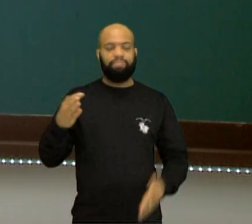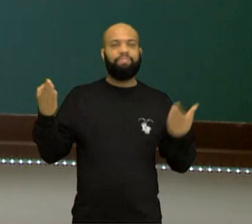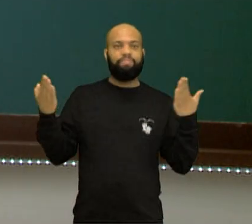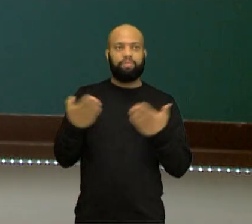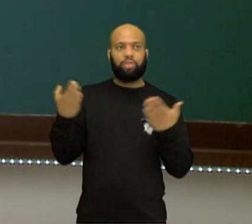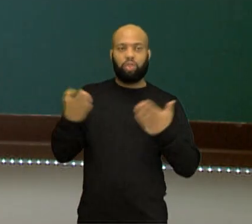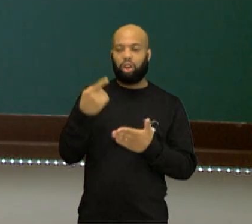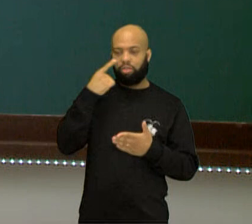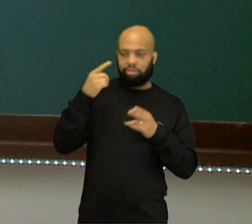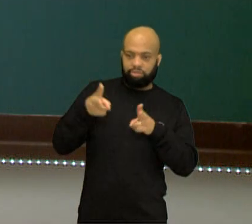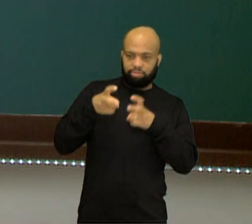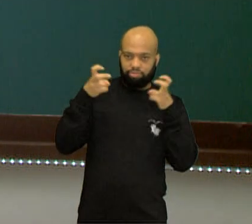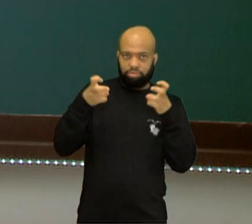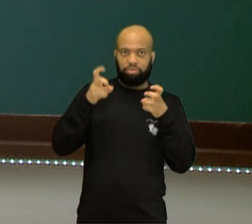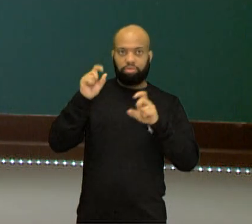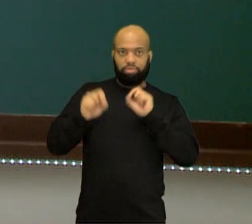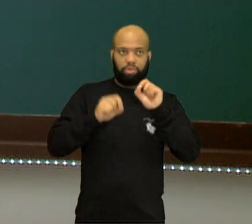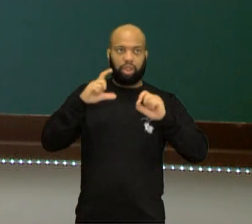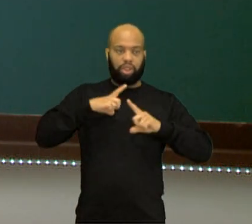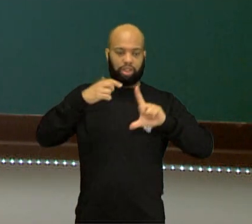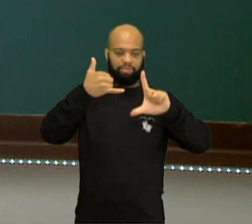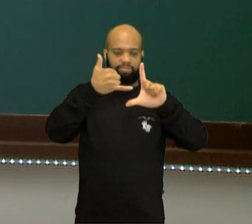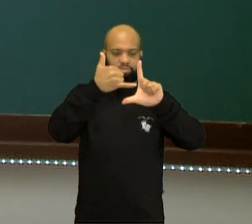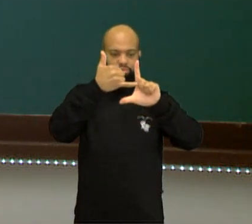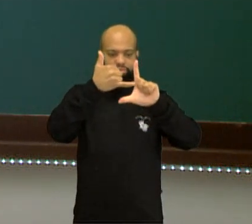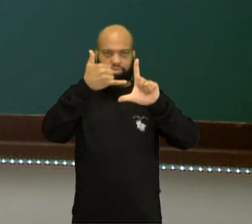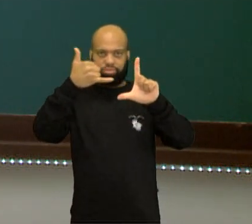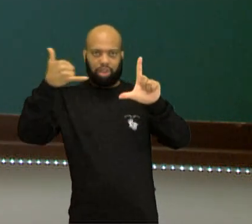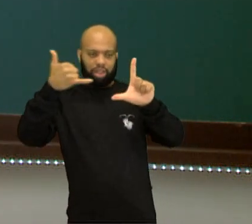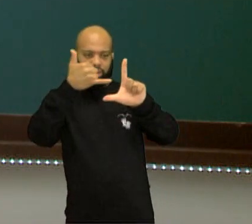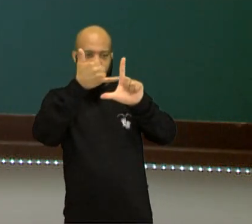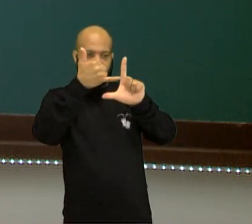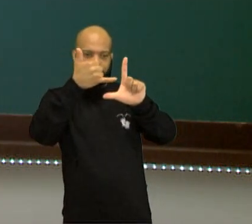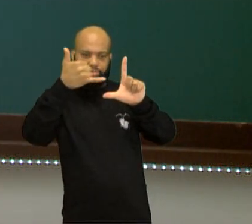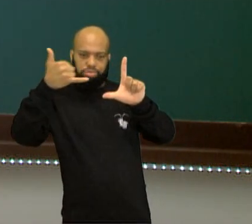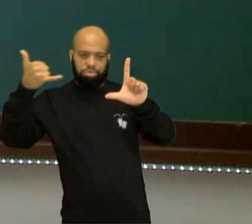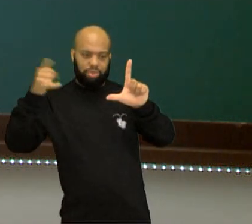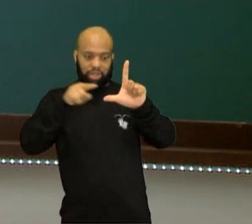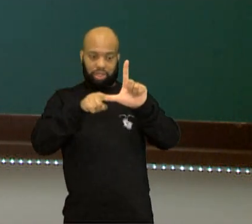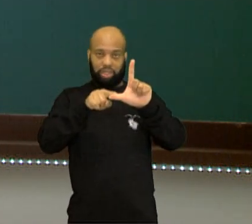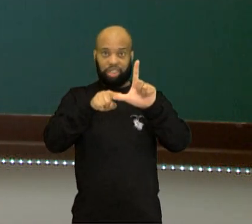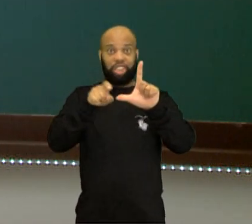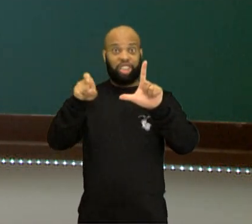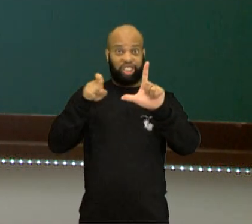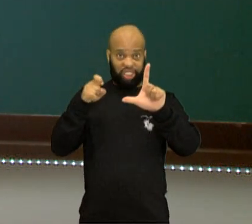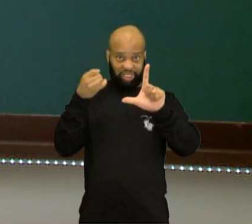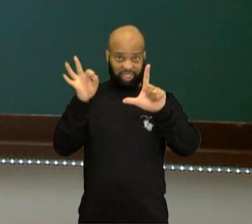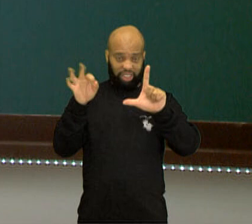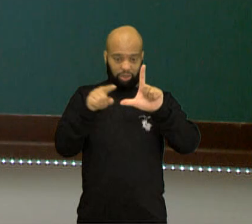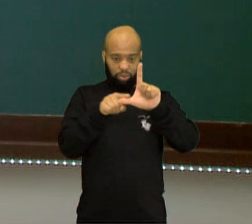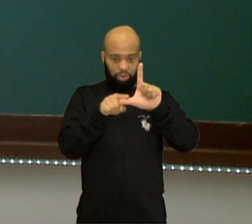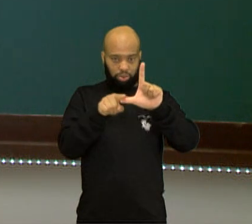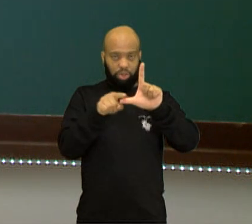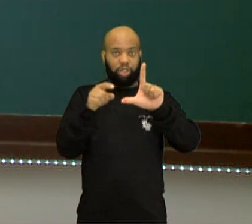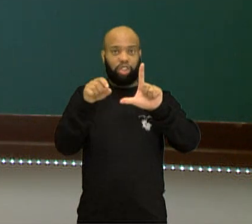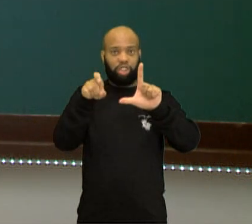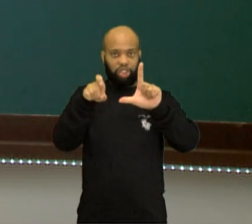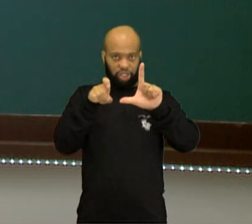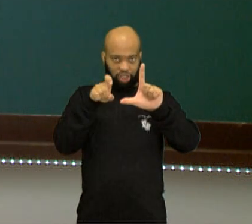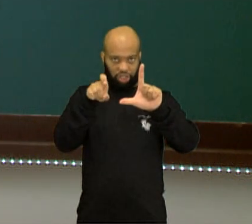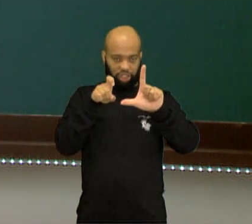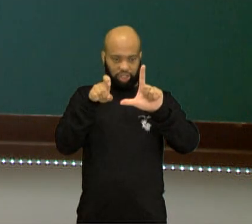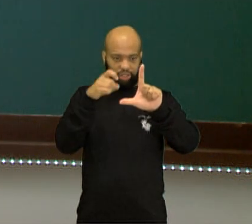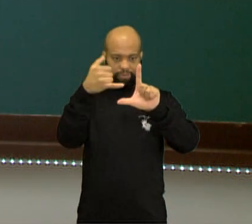caso, perceba que ela é uma reta, ela é paralela ao eixo X. Essa reta, né, rosinha aqui, é